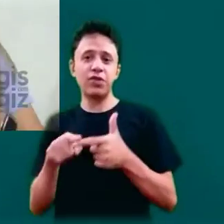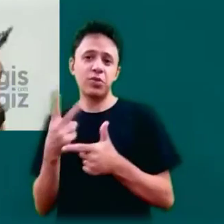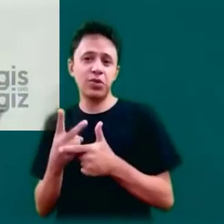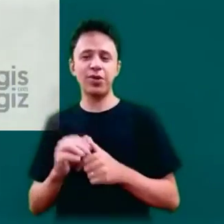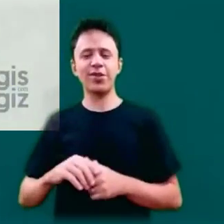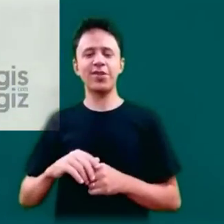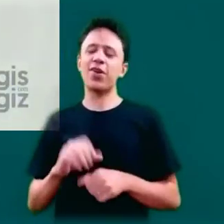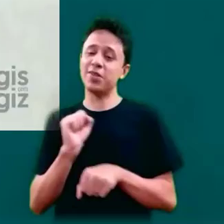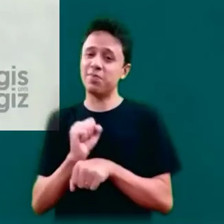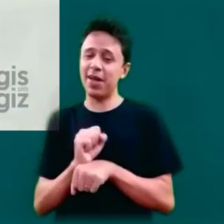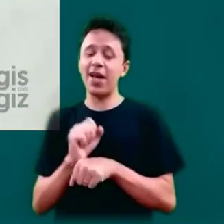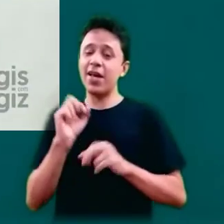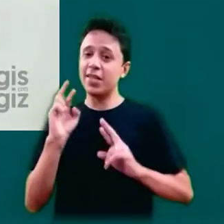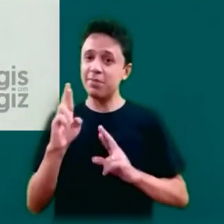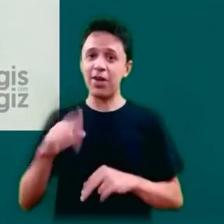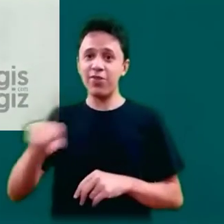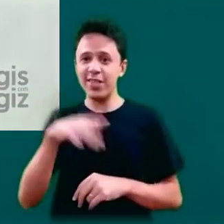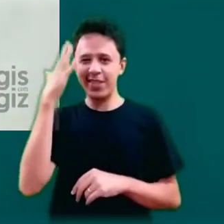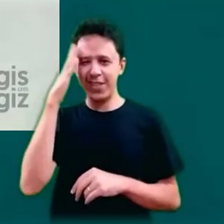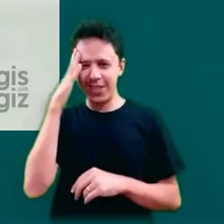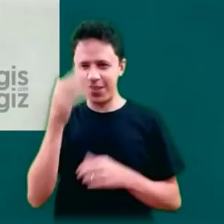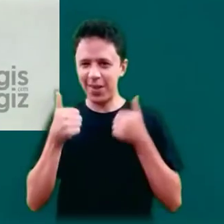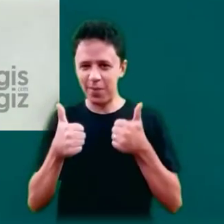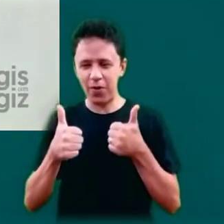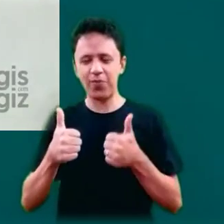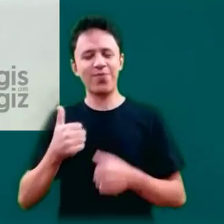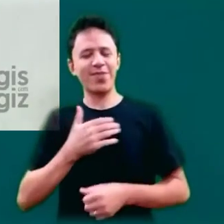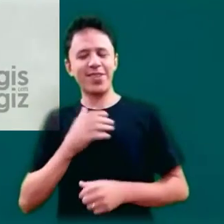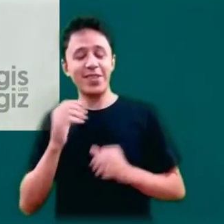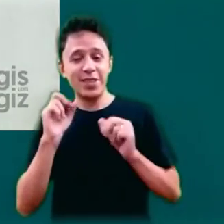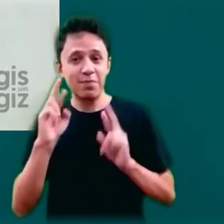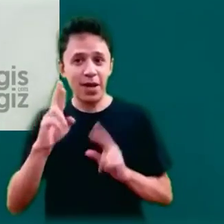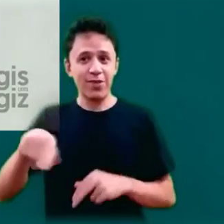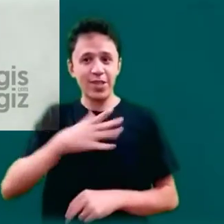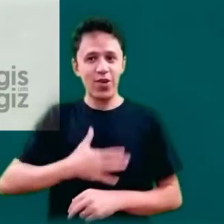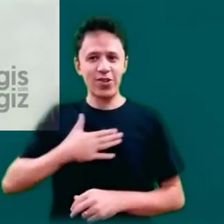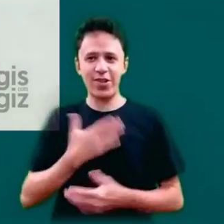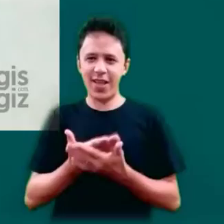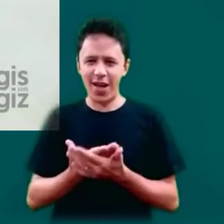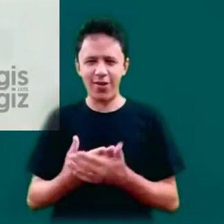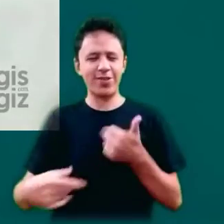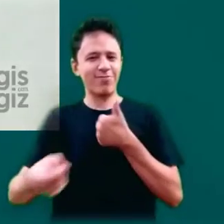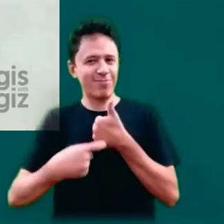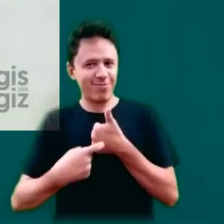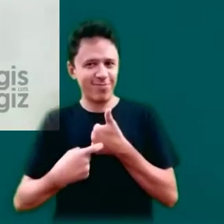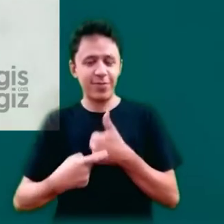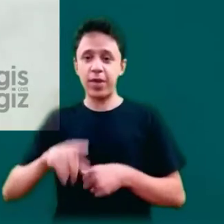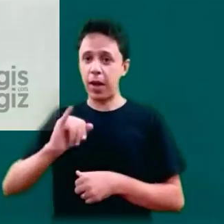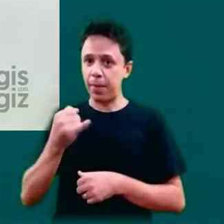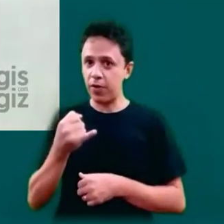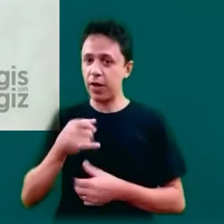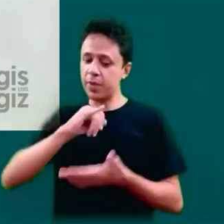você tenha entendido esse exemplo da pipa que eu trouxe, tá bom? Tenha gostado da aula da Giz, e se você gostou, deixa o seu